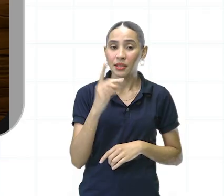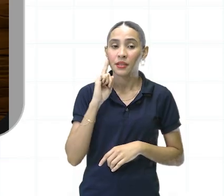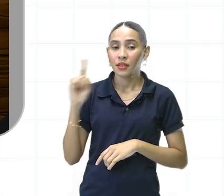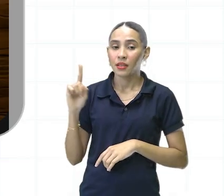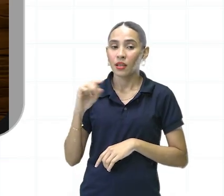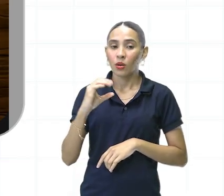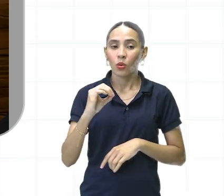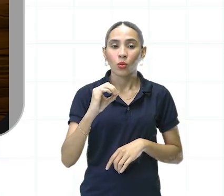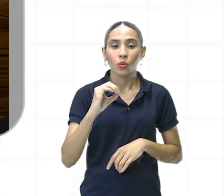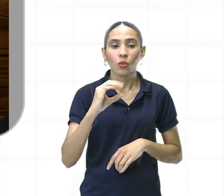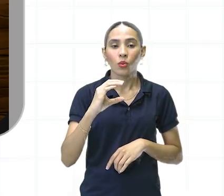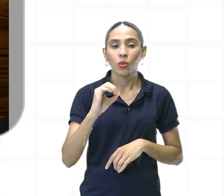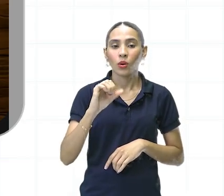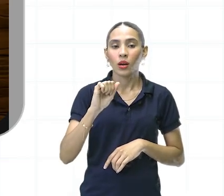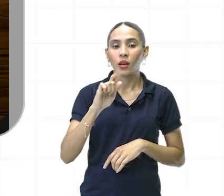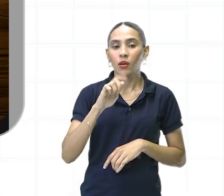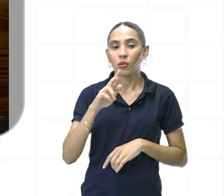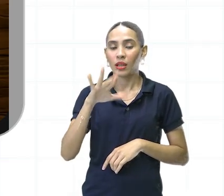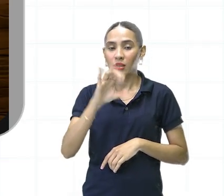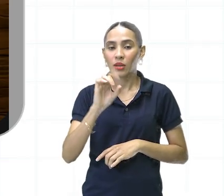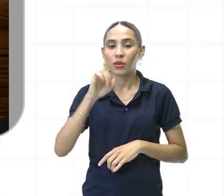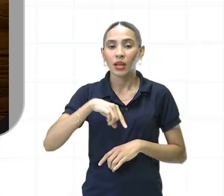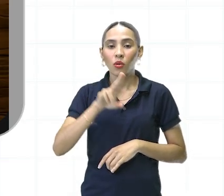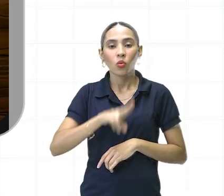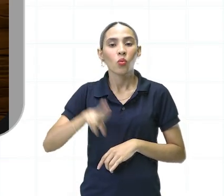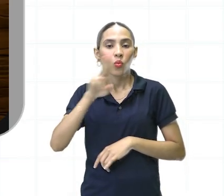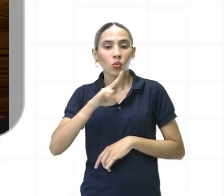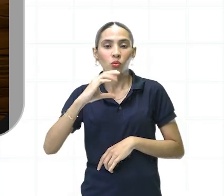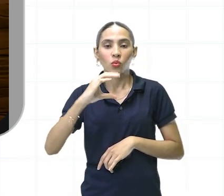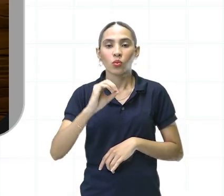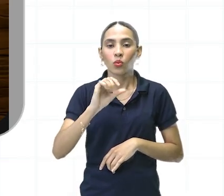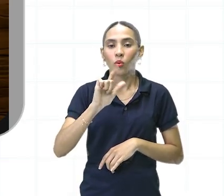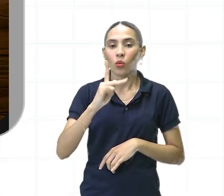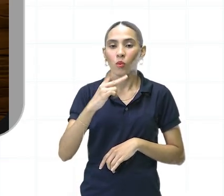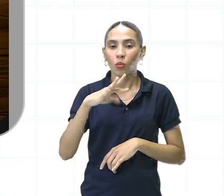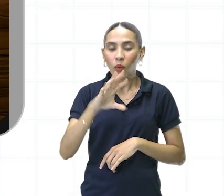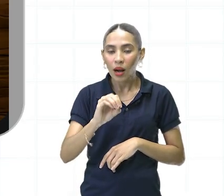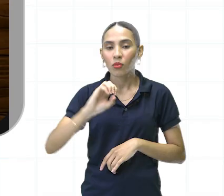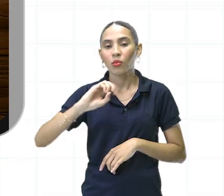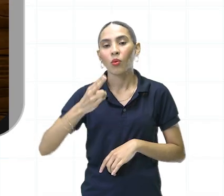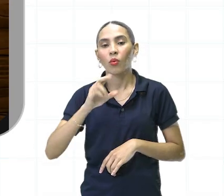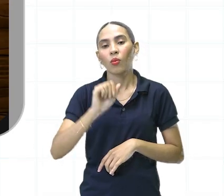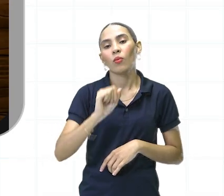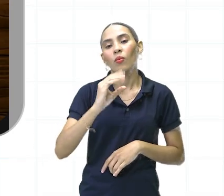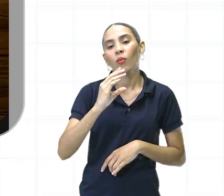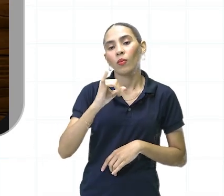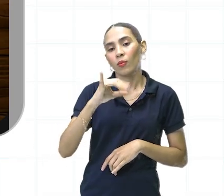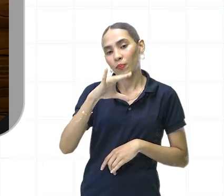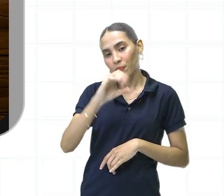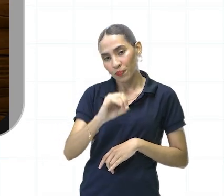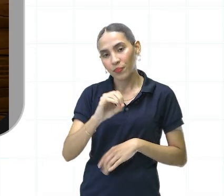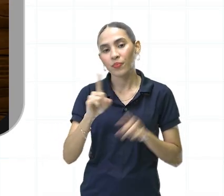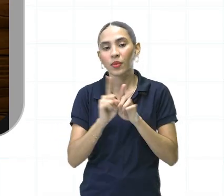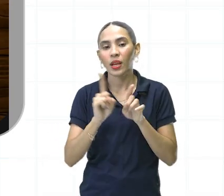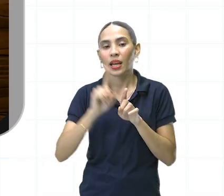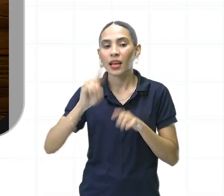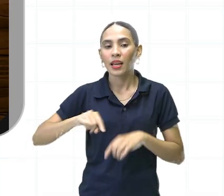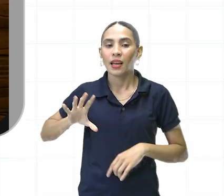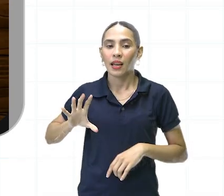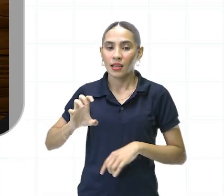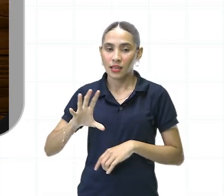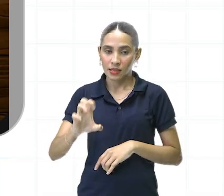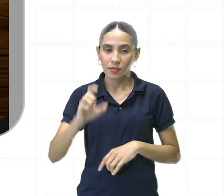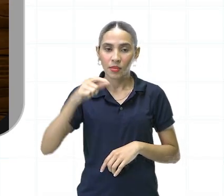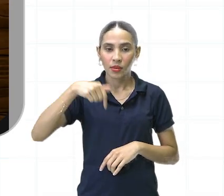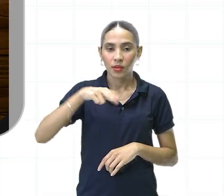aí a coagulação, que é a adição de coalho ou ácido, né, nesse caso aí, o coalho é a